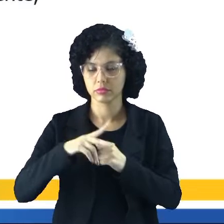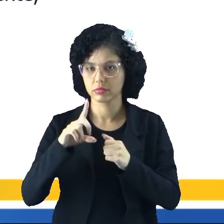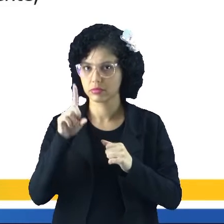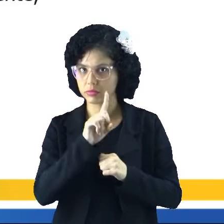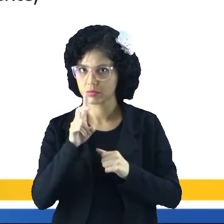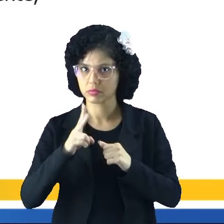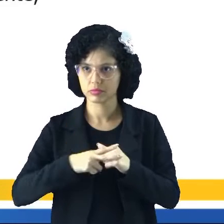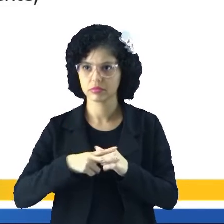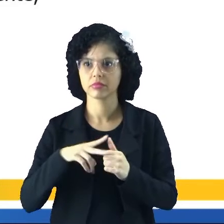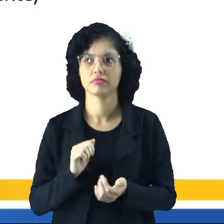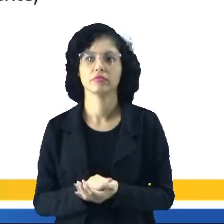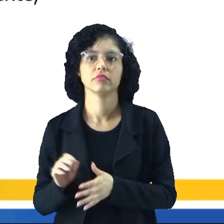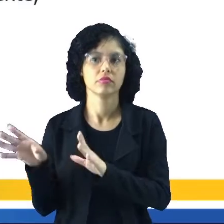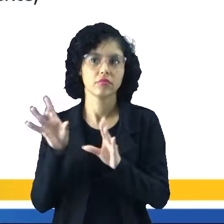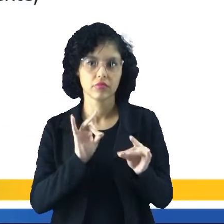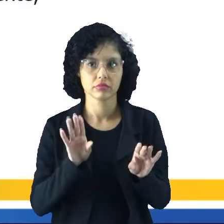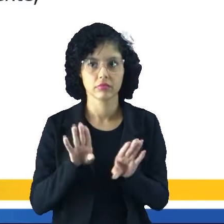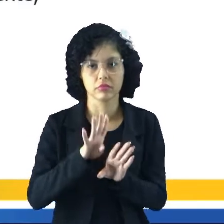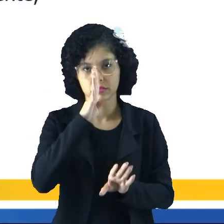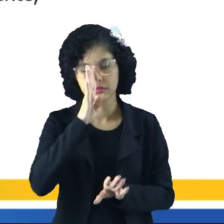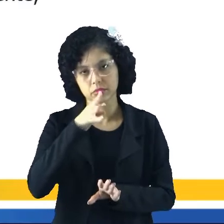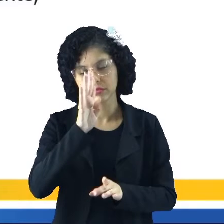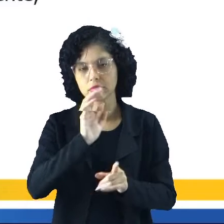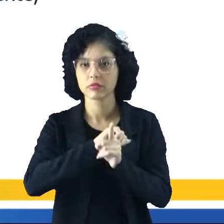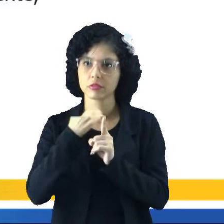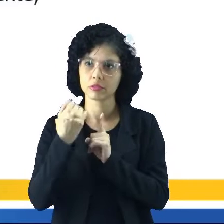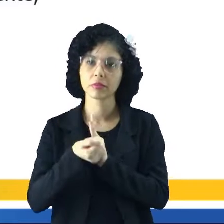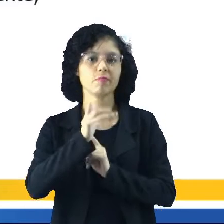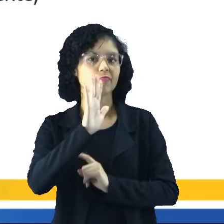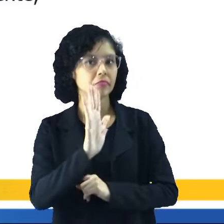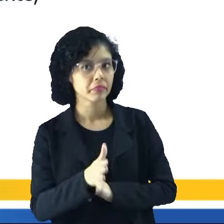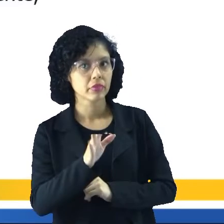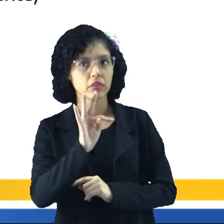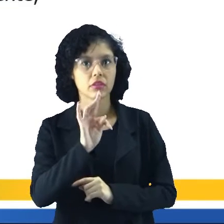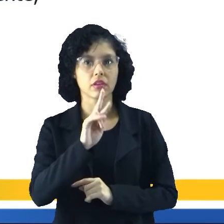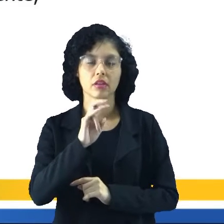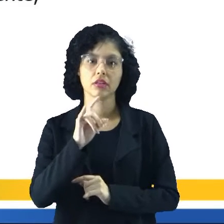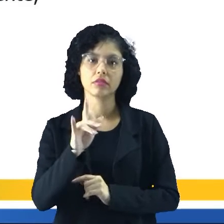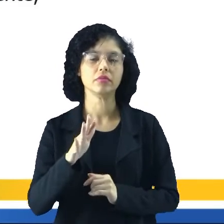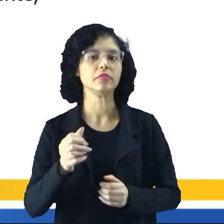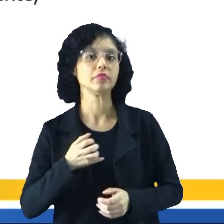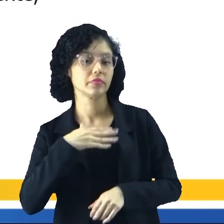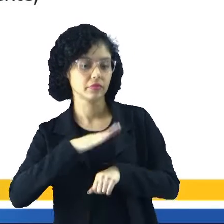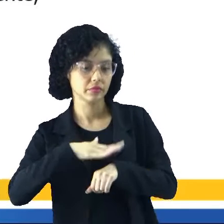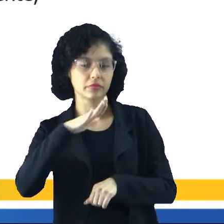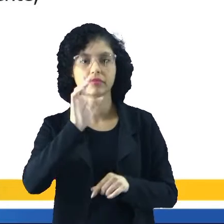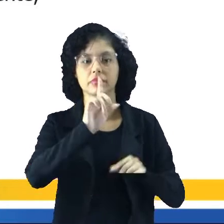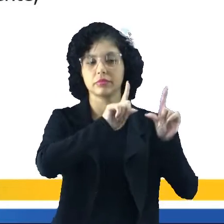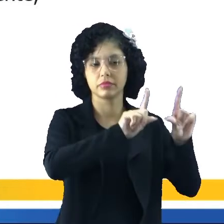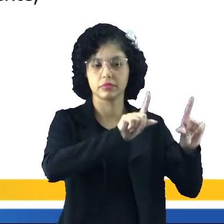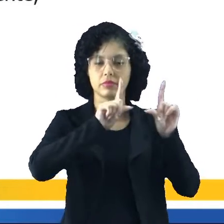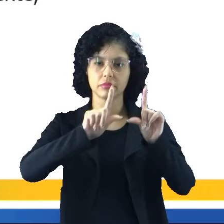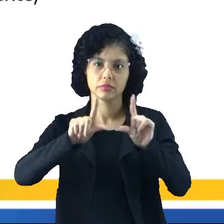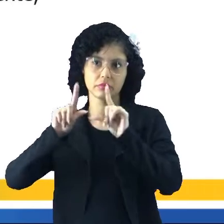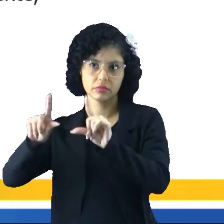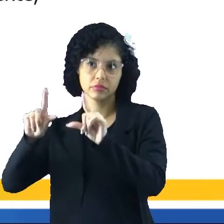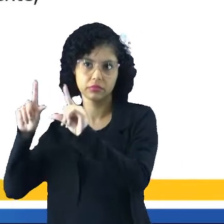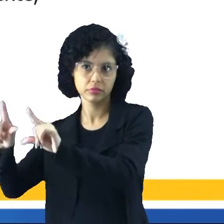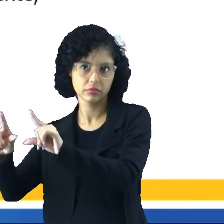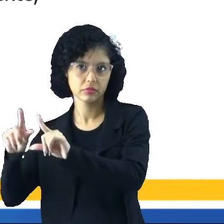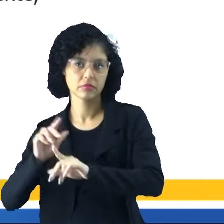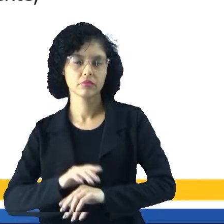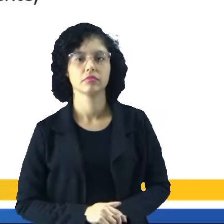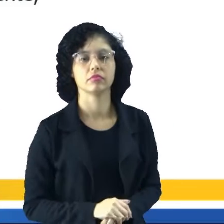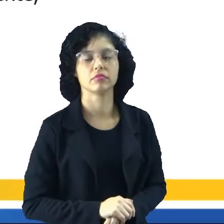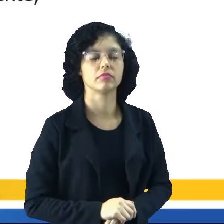verbal, trazendo também uma crítica social. Já a tirinha, ela tem mais momentos, né? Geralmente um início, meio e fim,